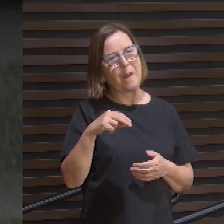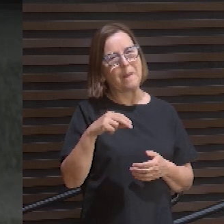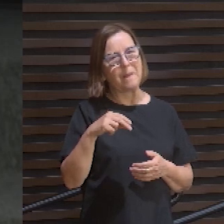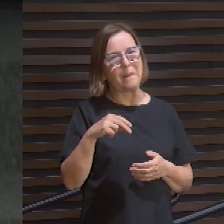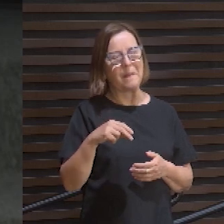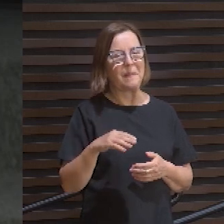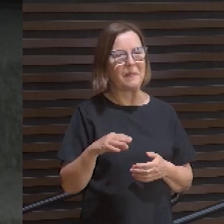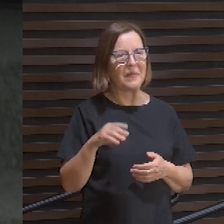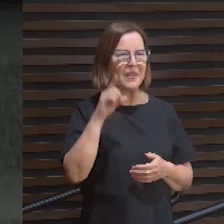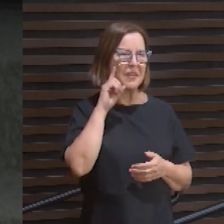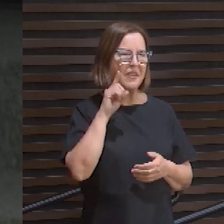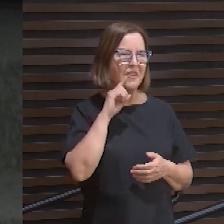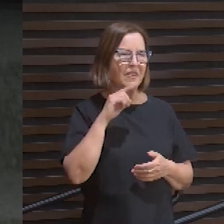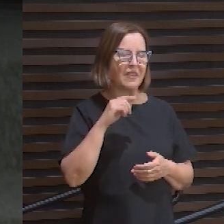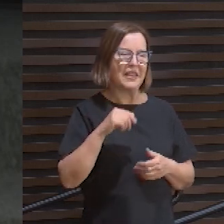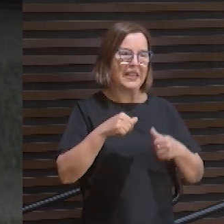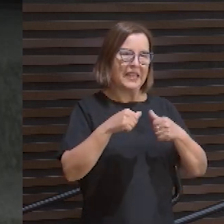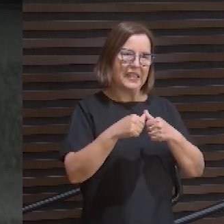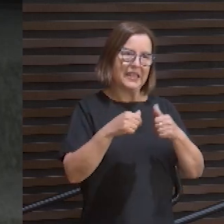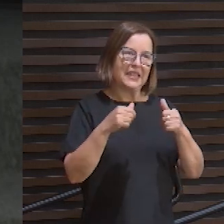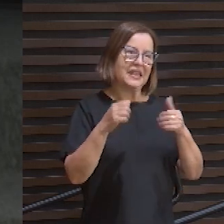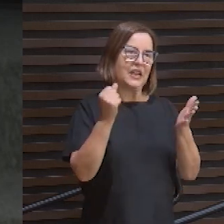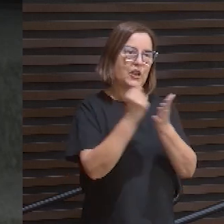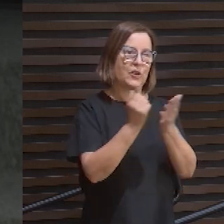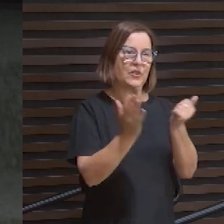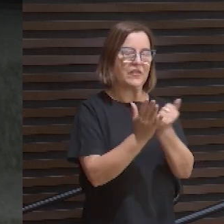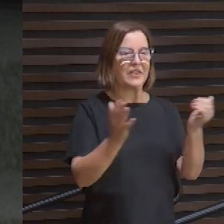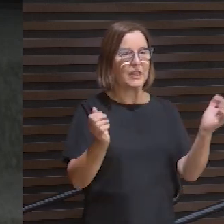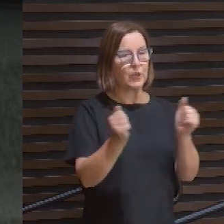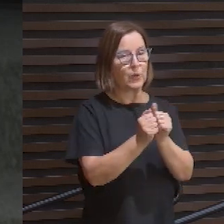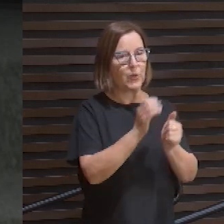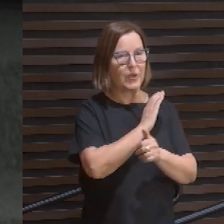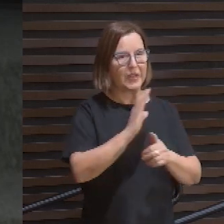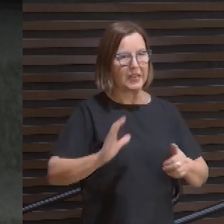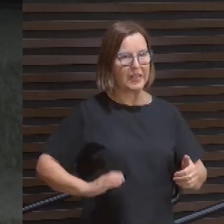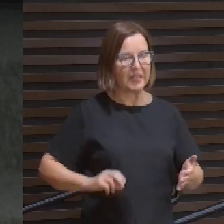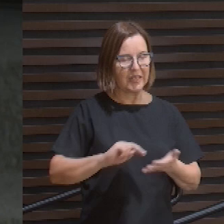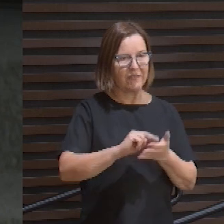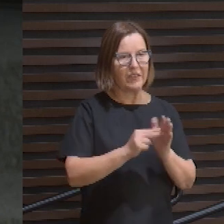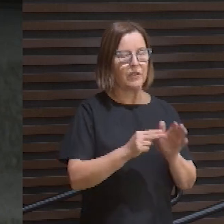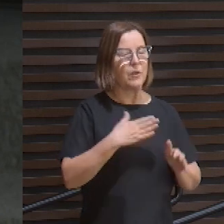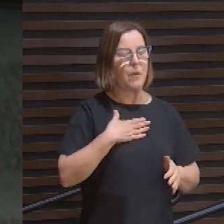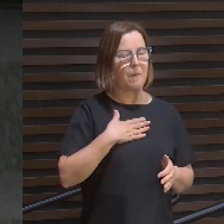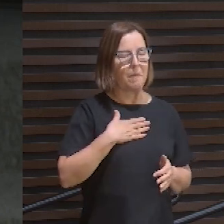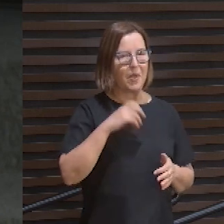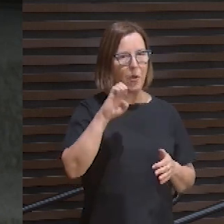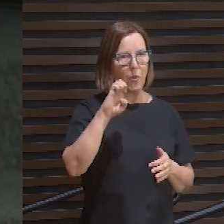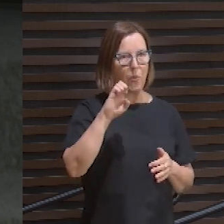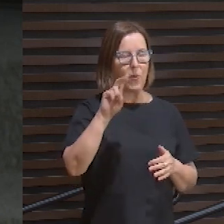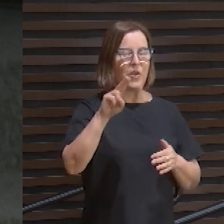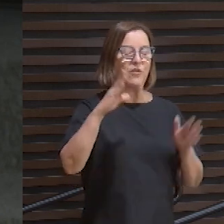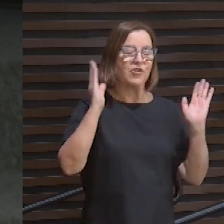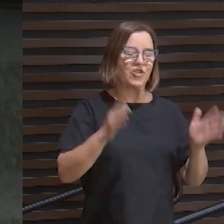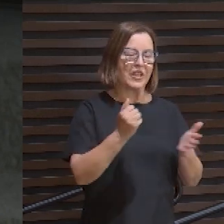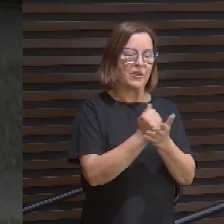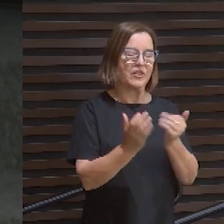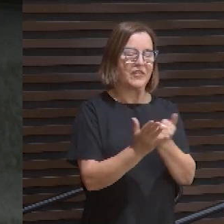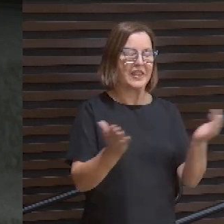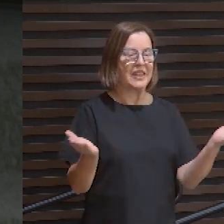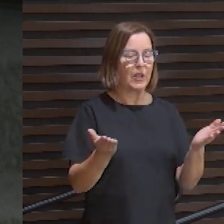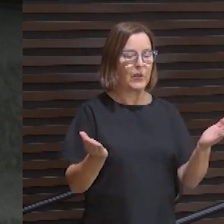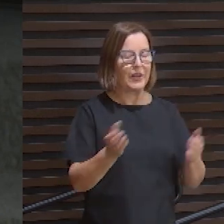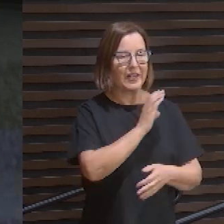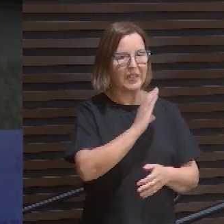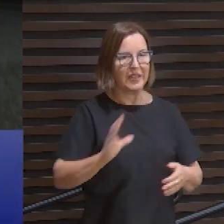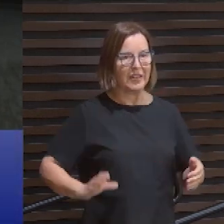Cristo significa que o meu ego já não reina. O eu foi crucificado e agora Cristo vive em